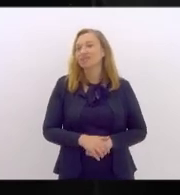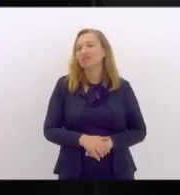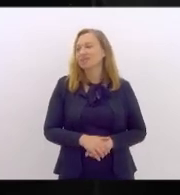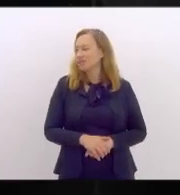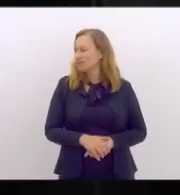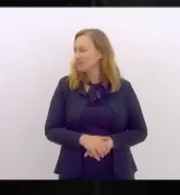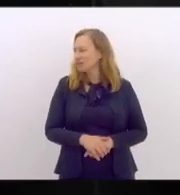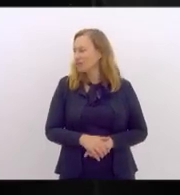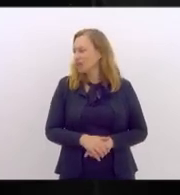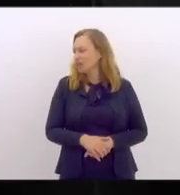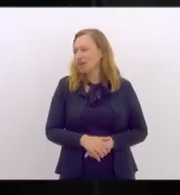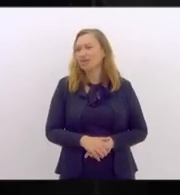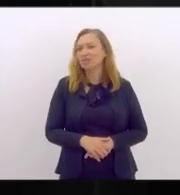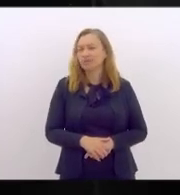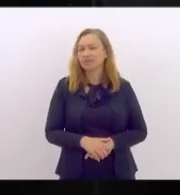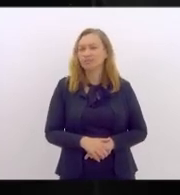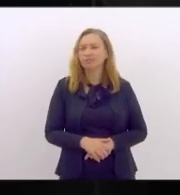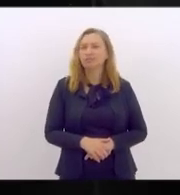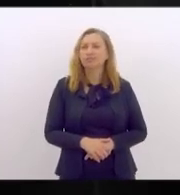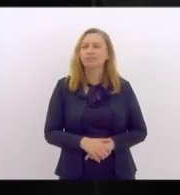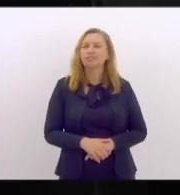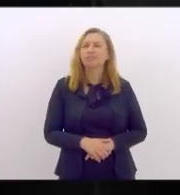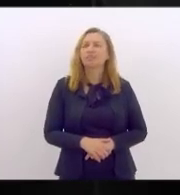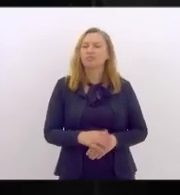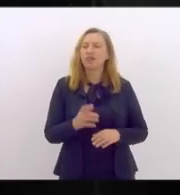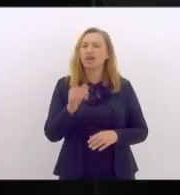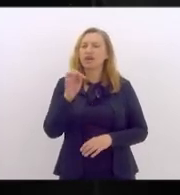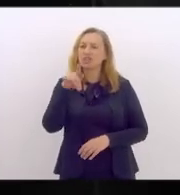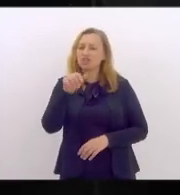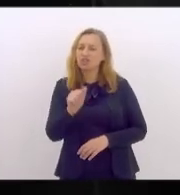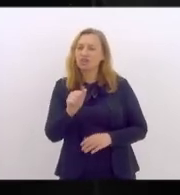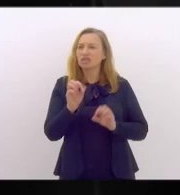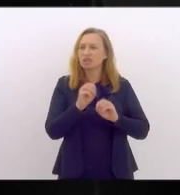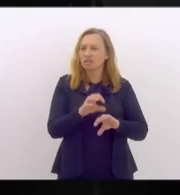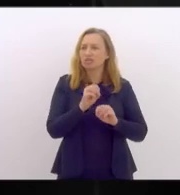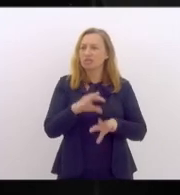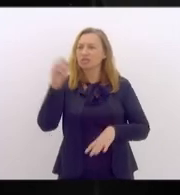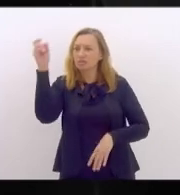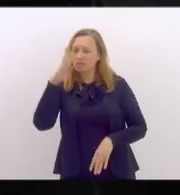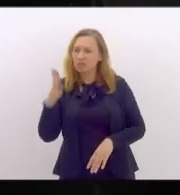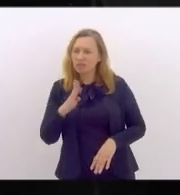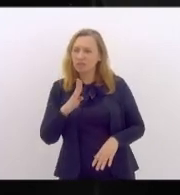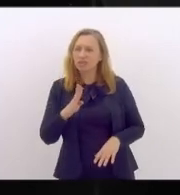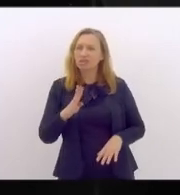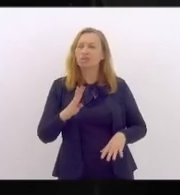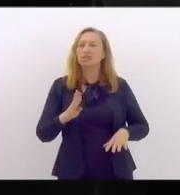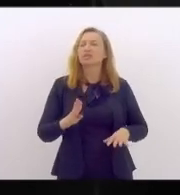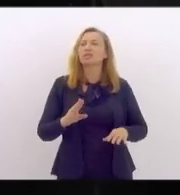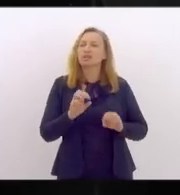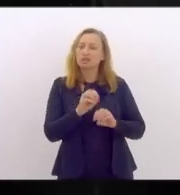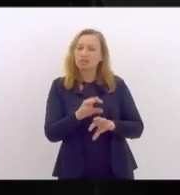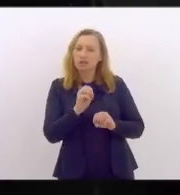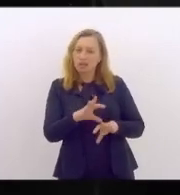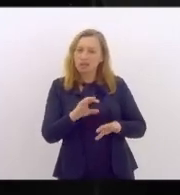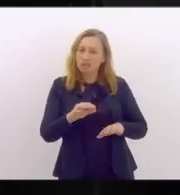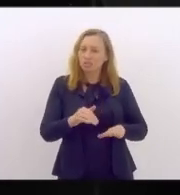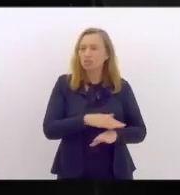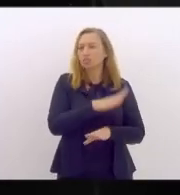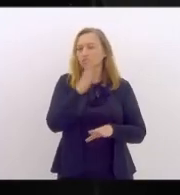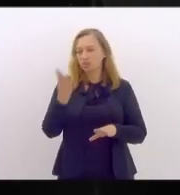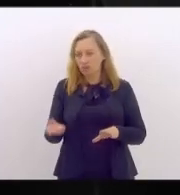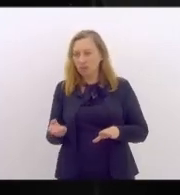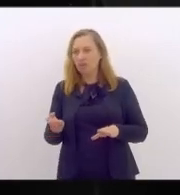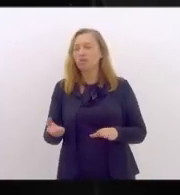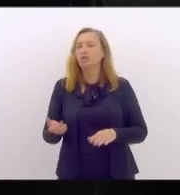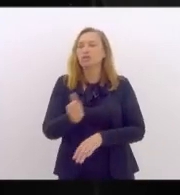agenda da educação brasileira a perspectiva da educação integral a perspectiva da possibilidade que